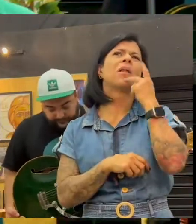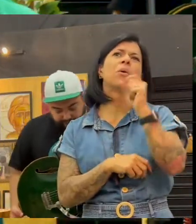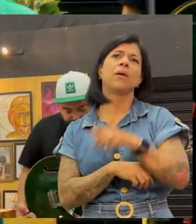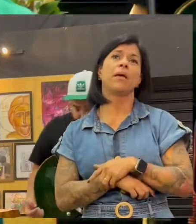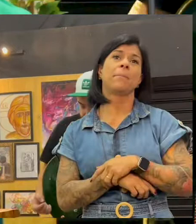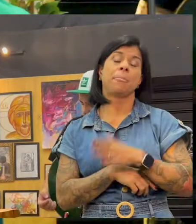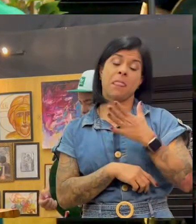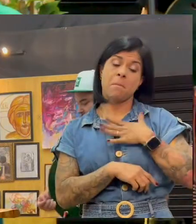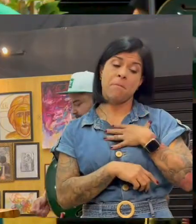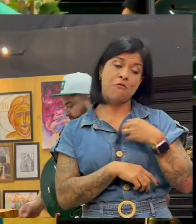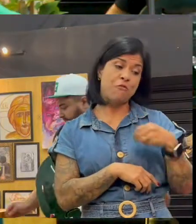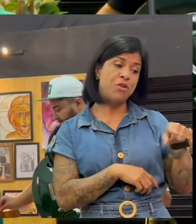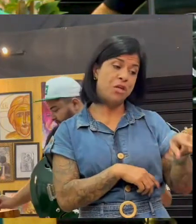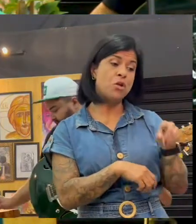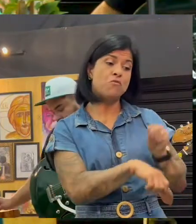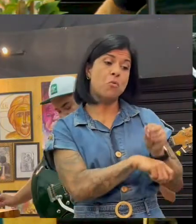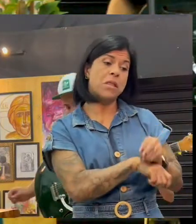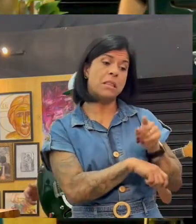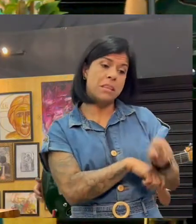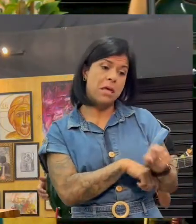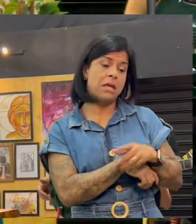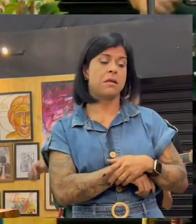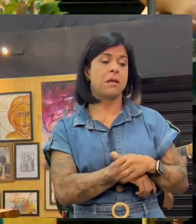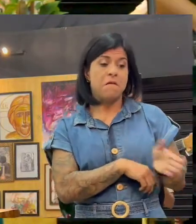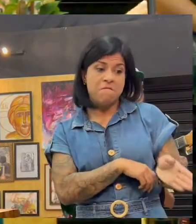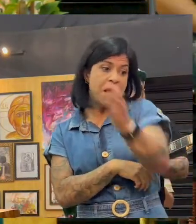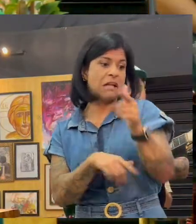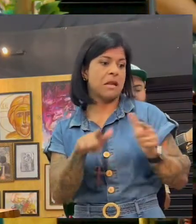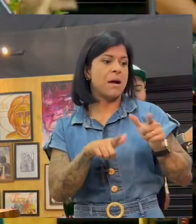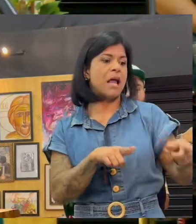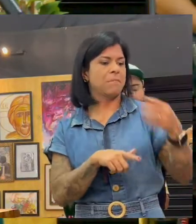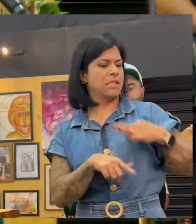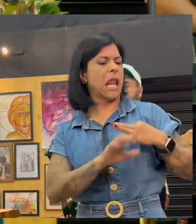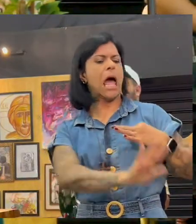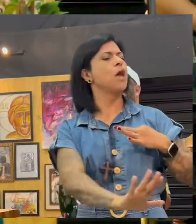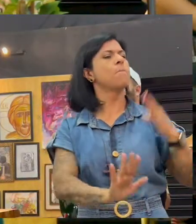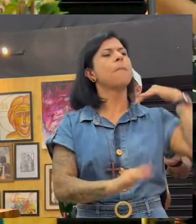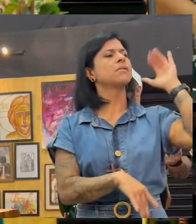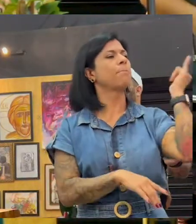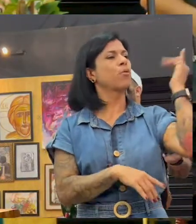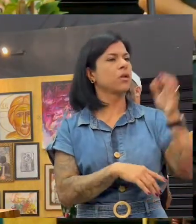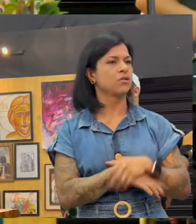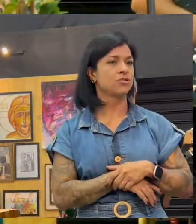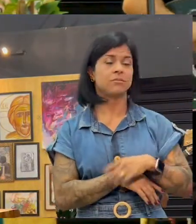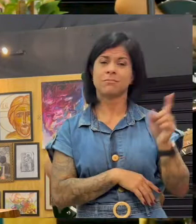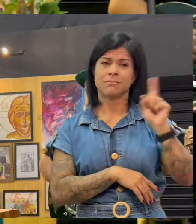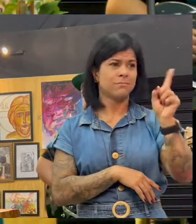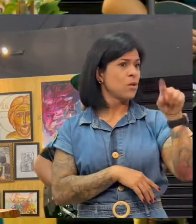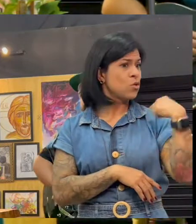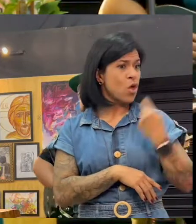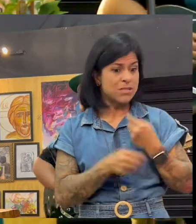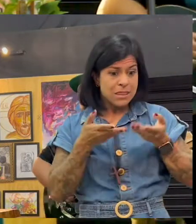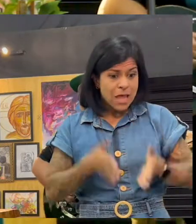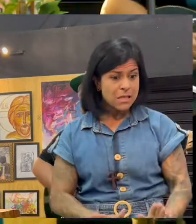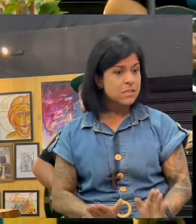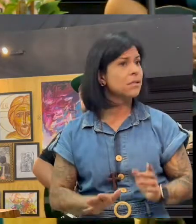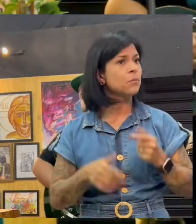para ele trabalhar e trazer dinheiro para casa. Não. Você já entenda que desde o nascimento você já está trabalhando. Isso é um trabalho